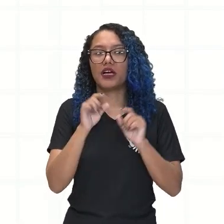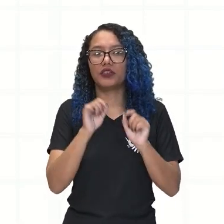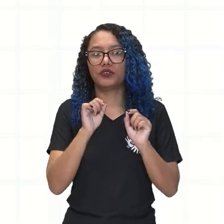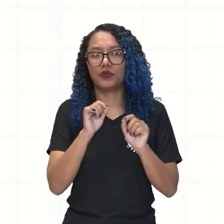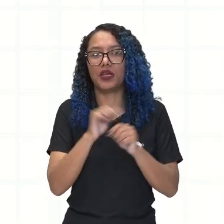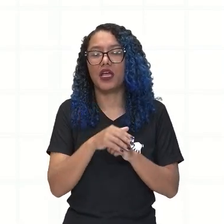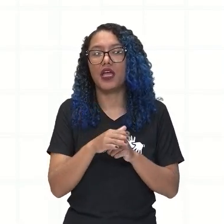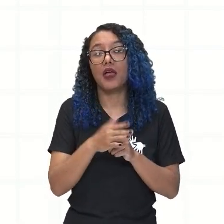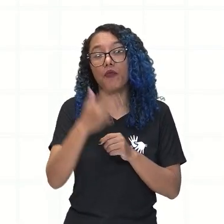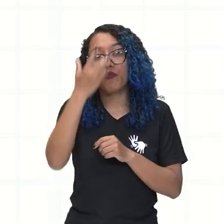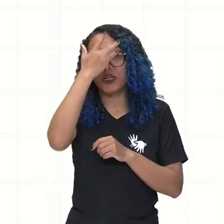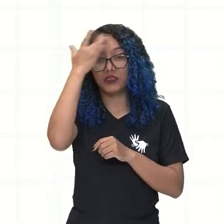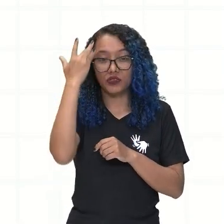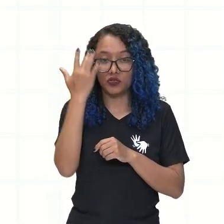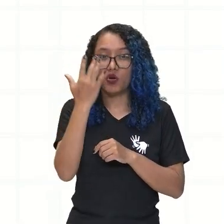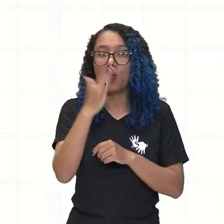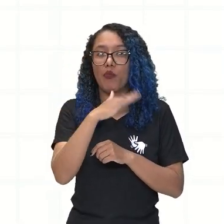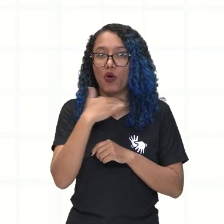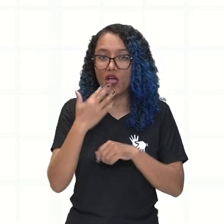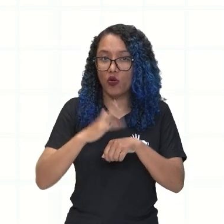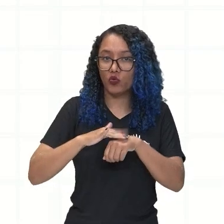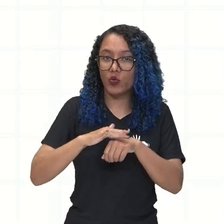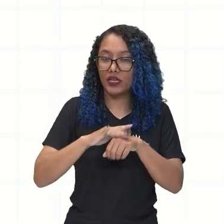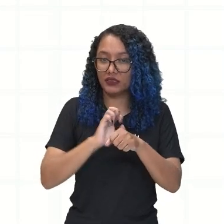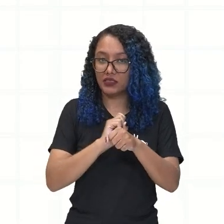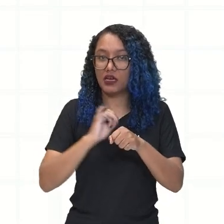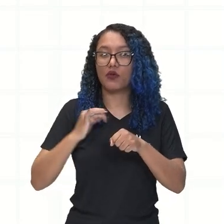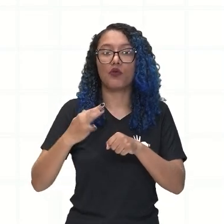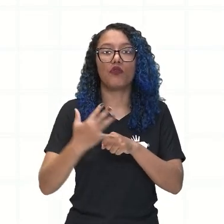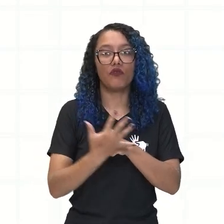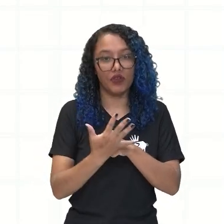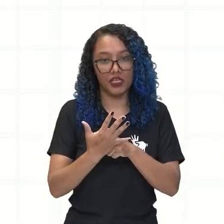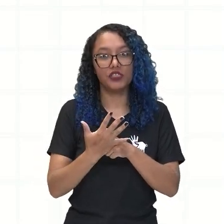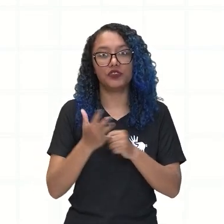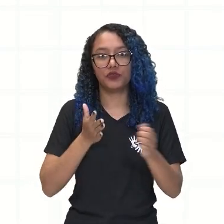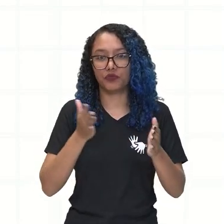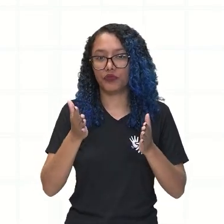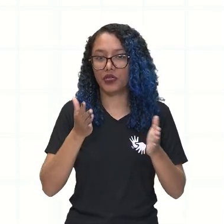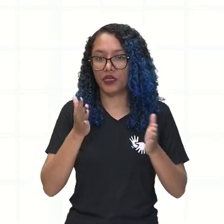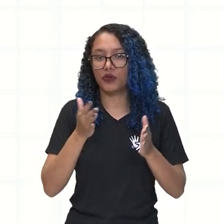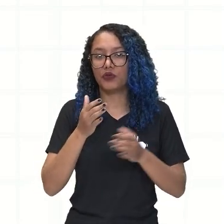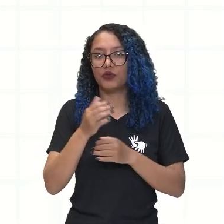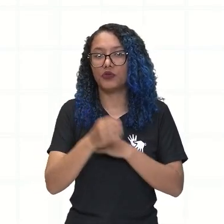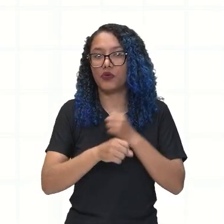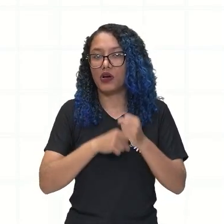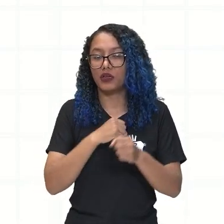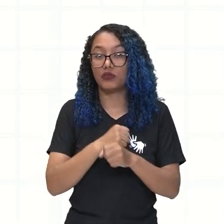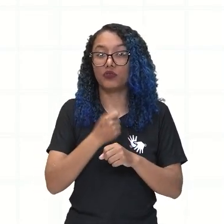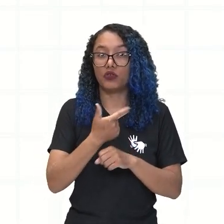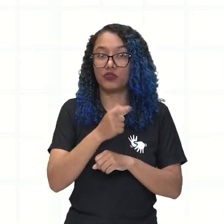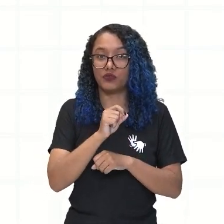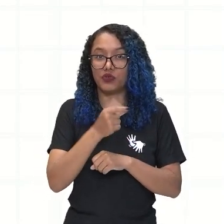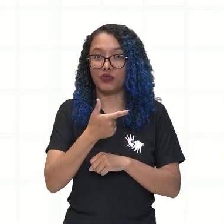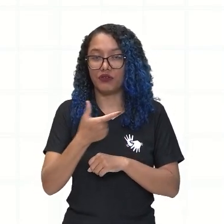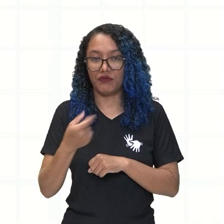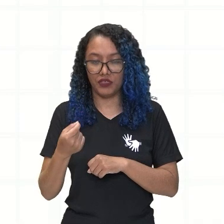notem aí que temos a imagem e temos toda a estrutura aqui, ó, que ele vai nos indicar. Aí